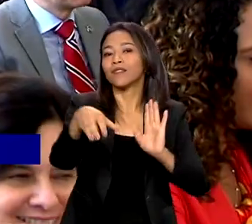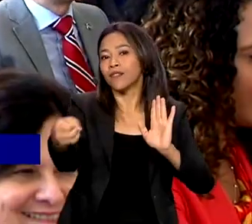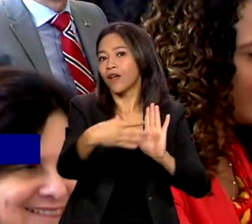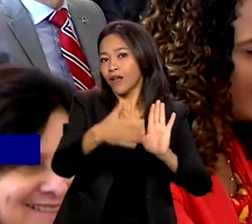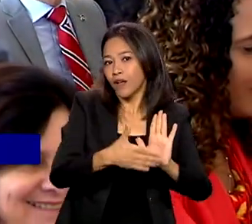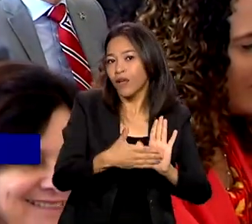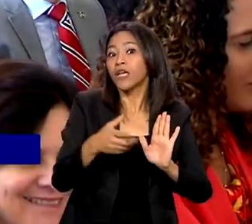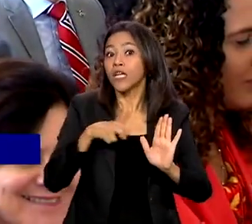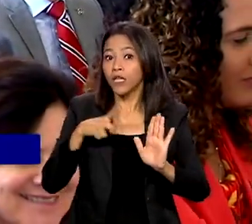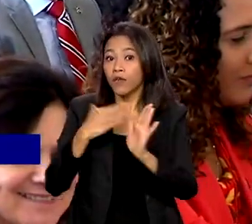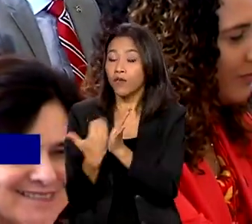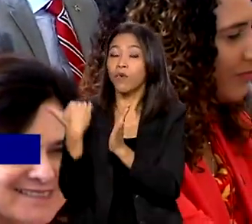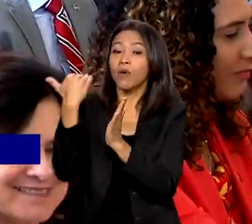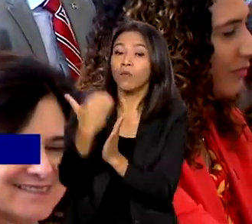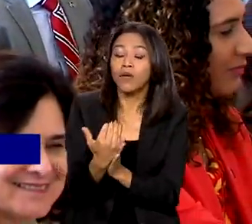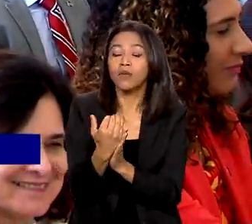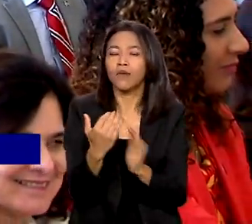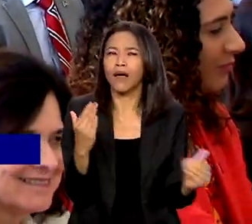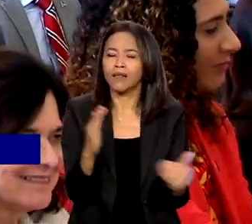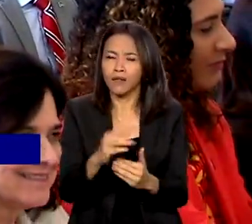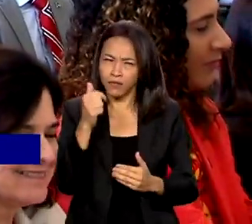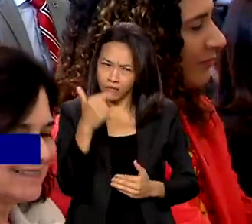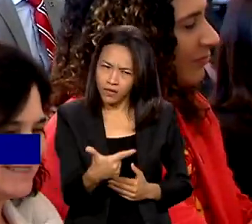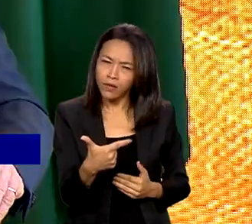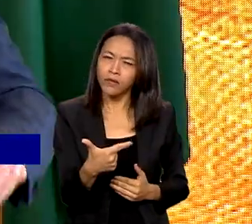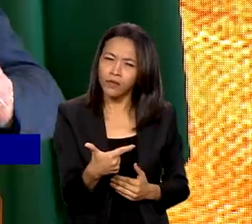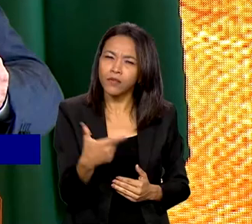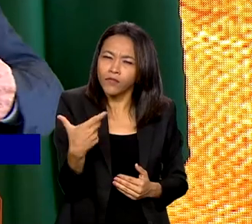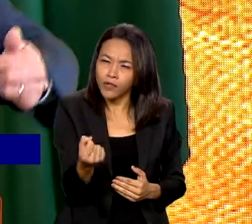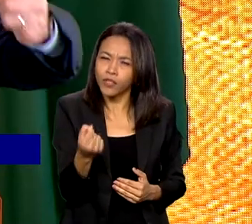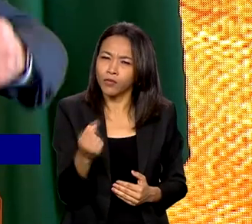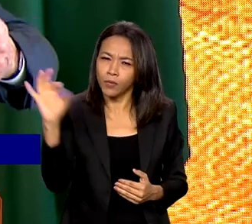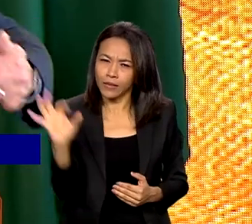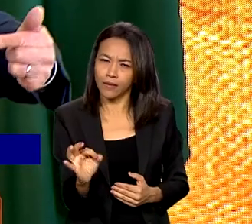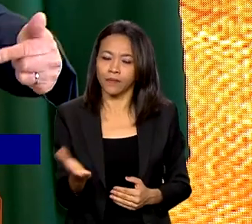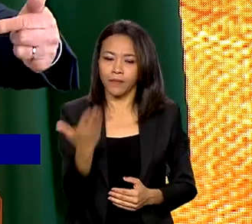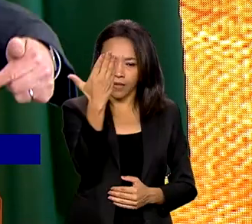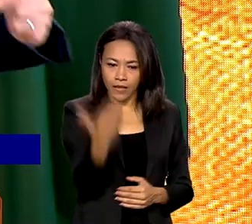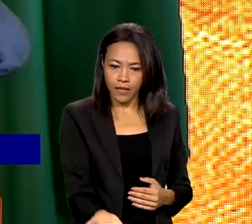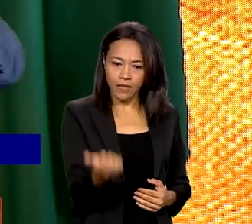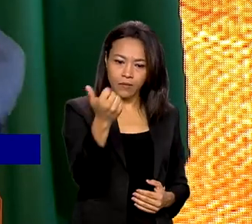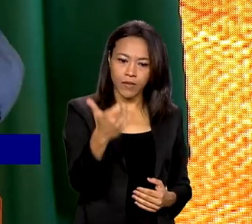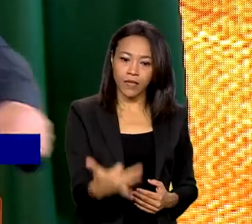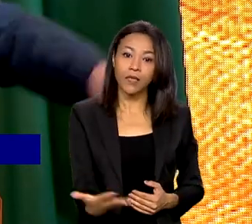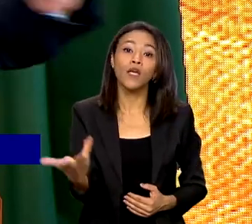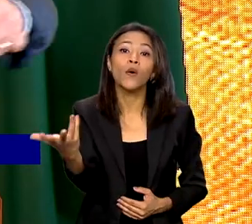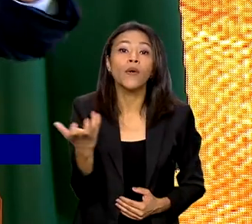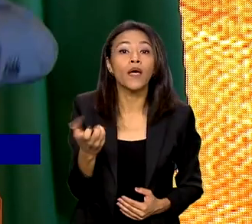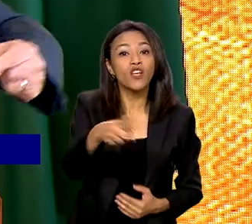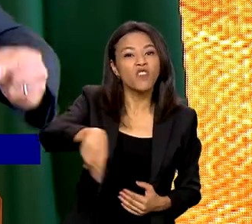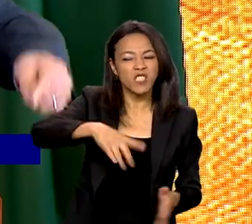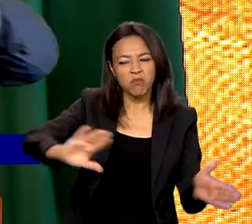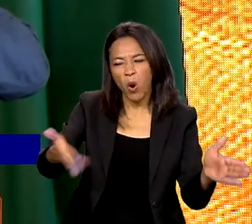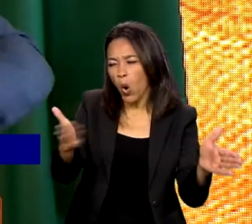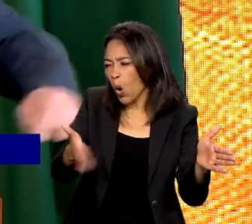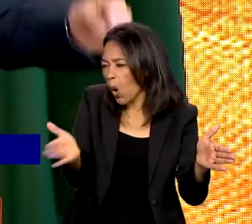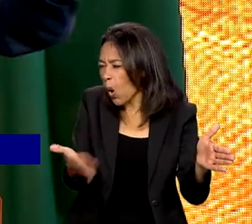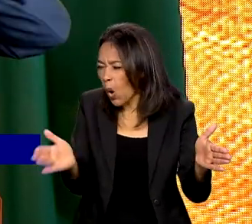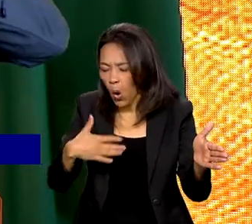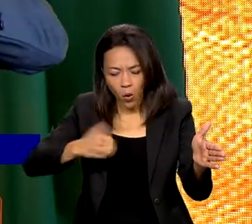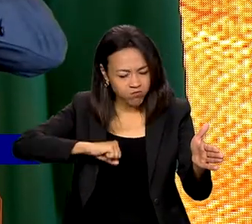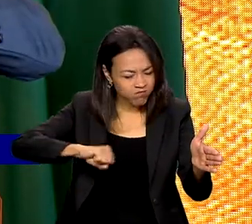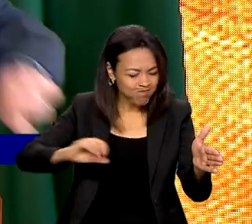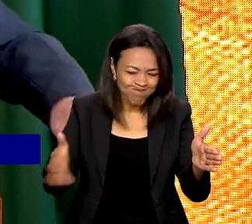teve reajuste de até 220%. Eu, na verdade, quero que vocês produzam o máximo que vocês